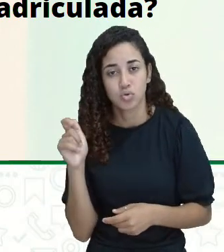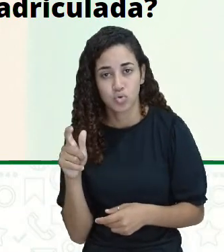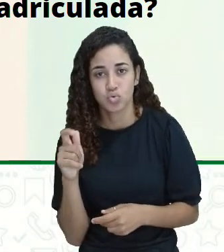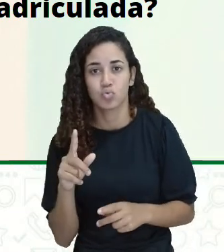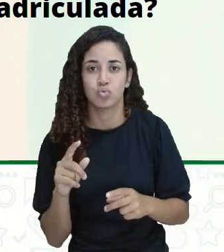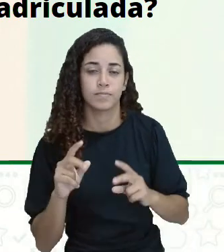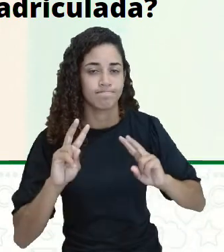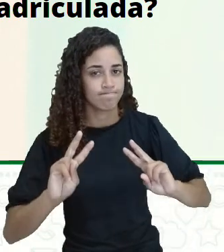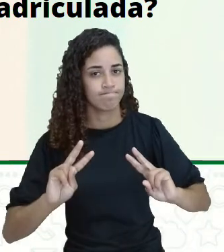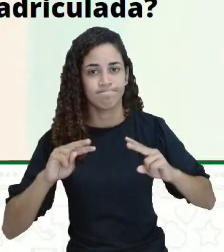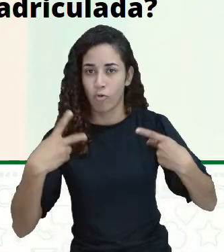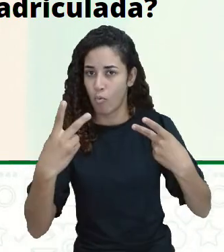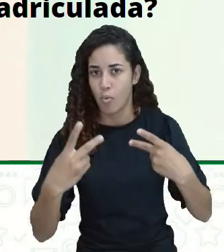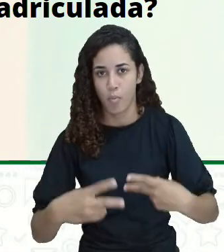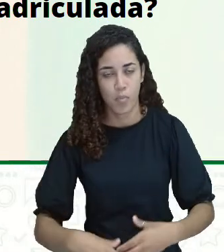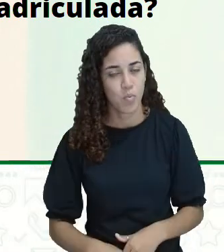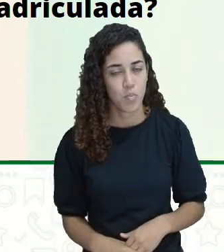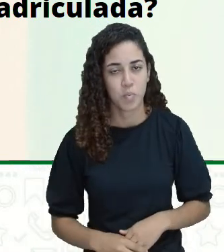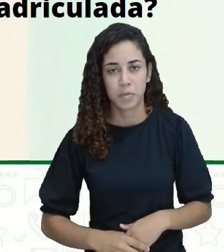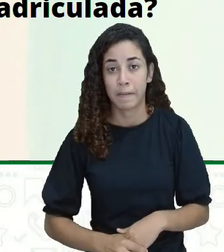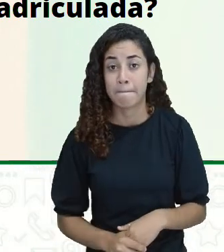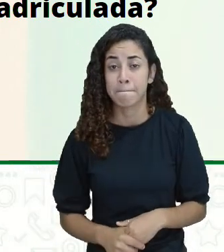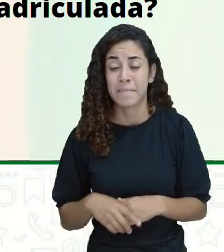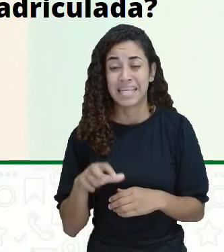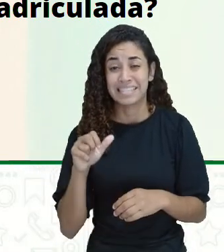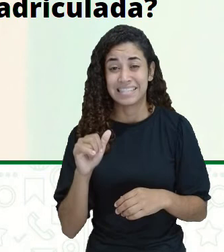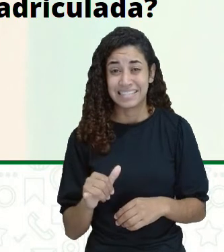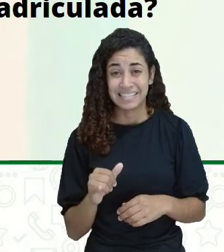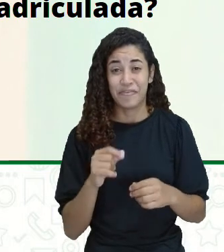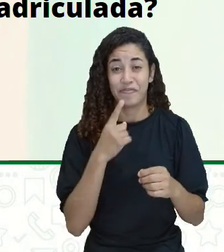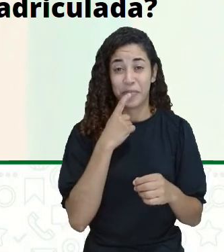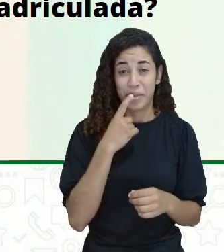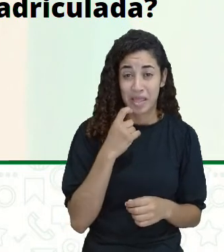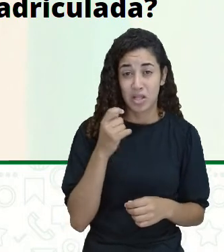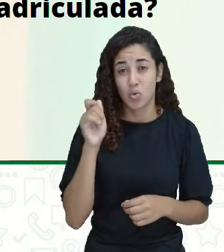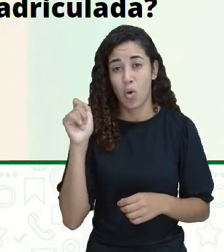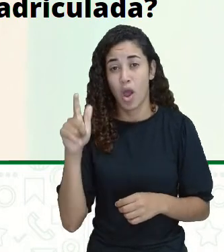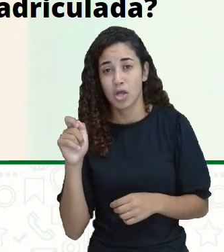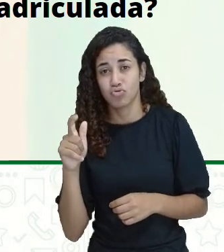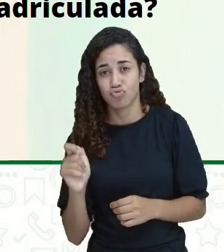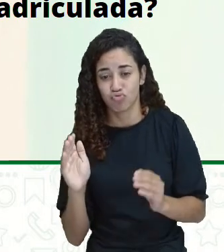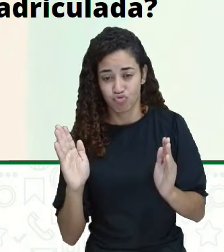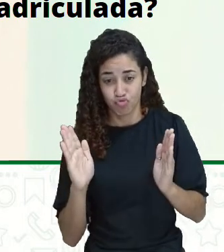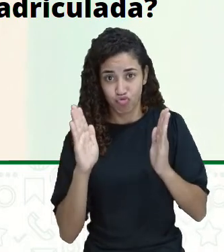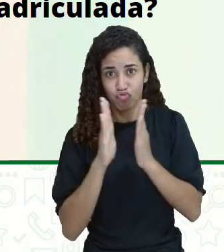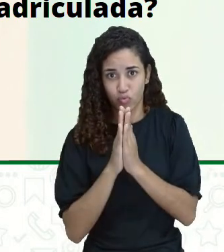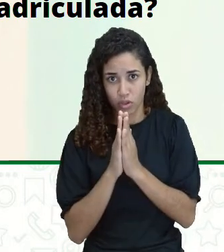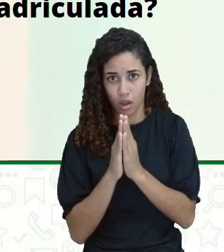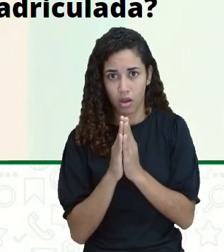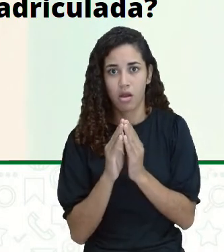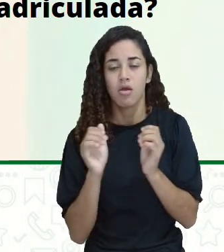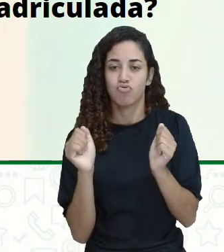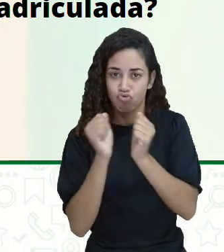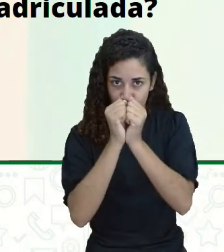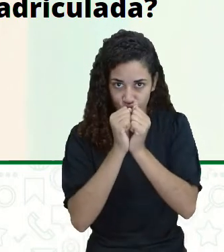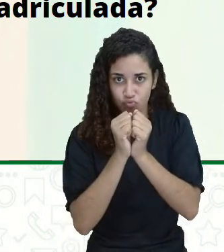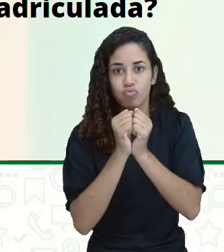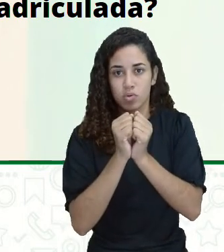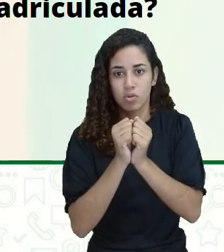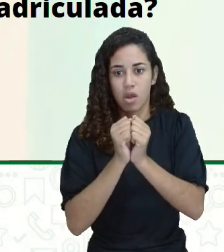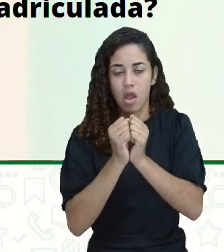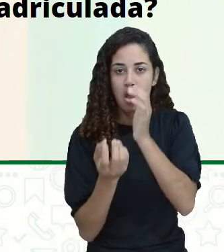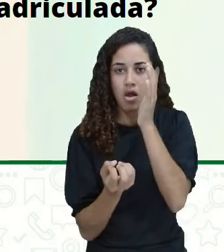é o dobro do azul. Ou seja, se juntarmos o azul e o vermelho, temos o verde. Perceberam isso?